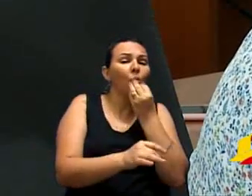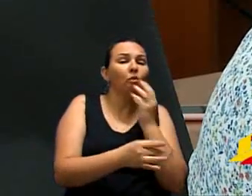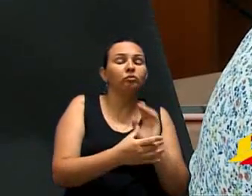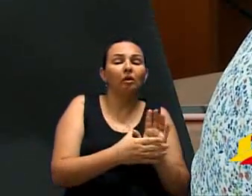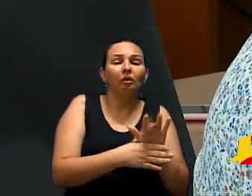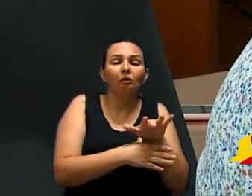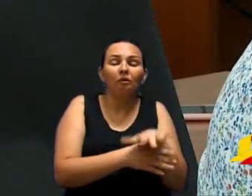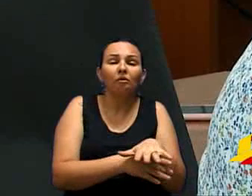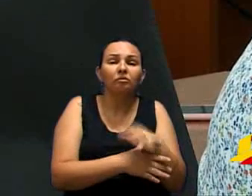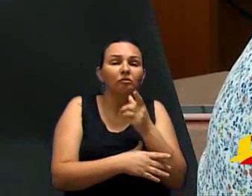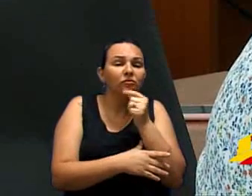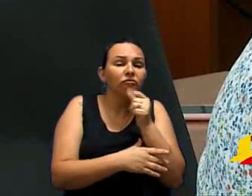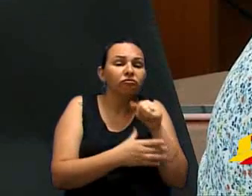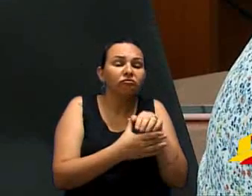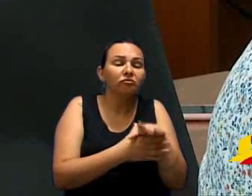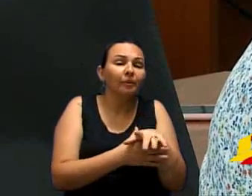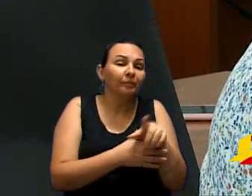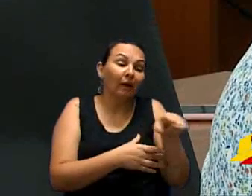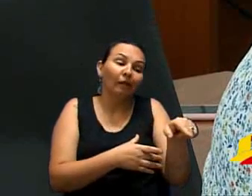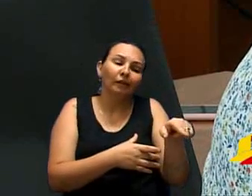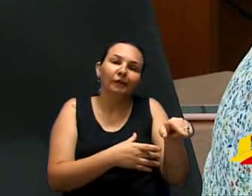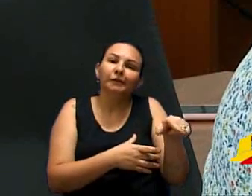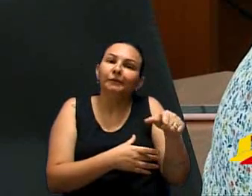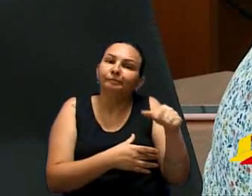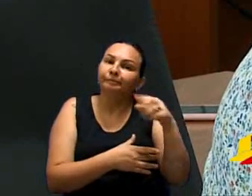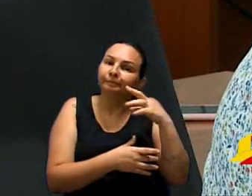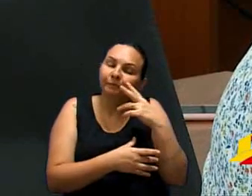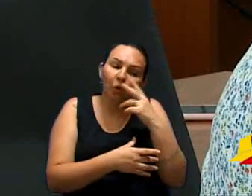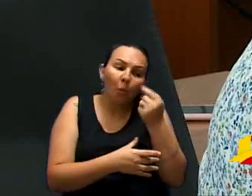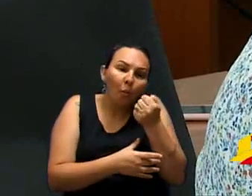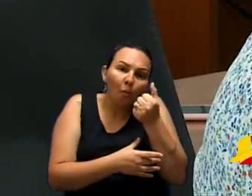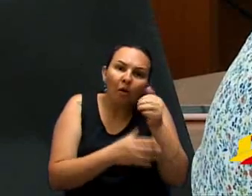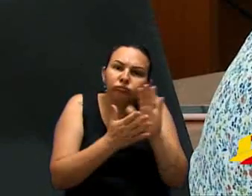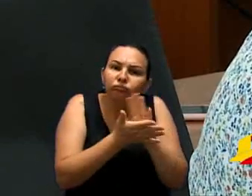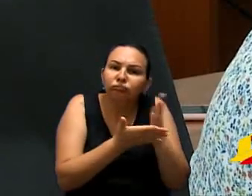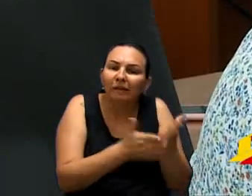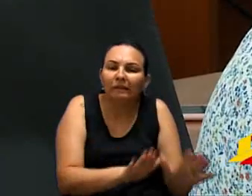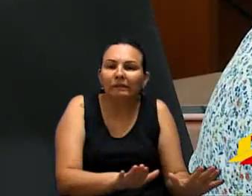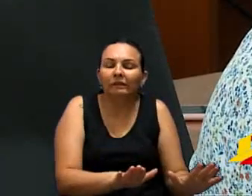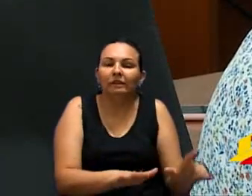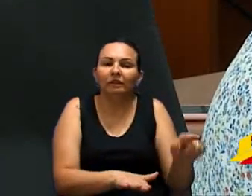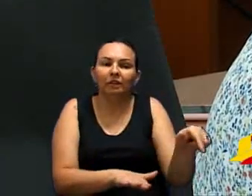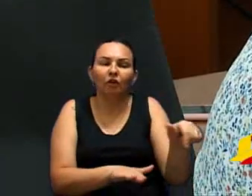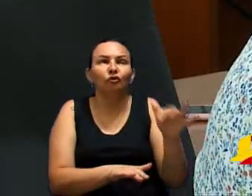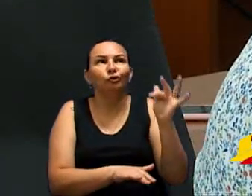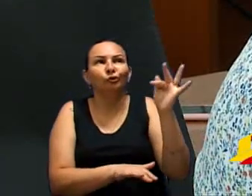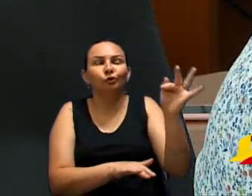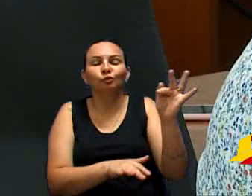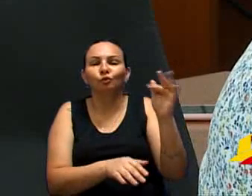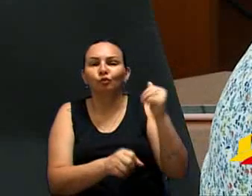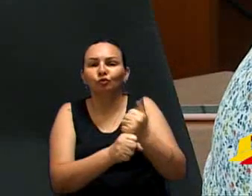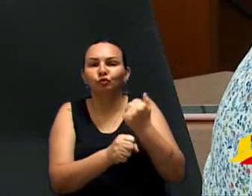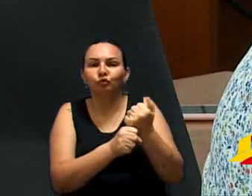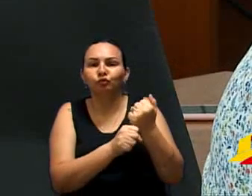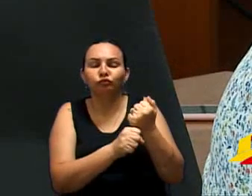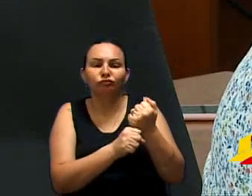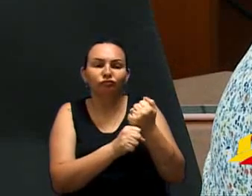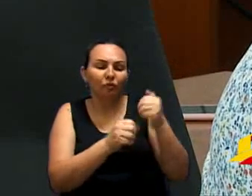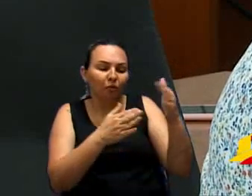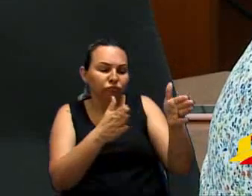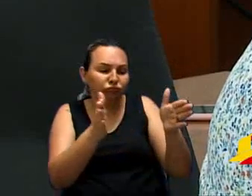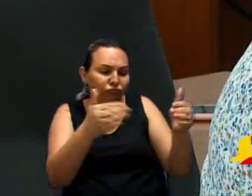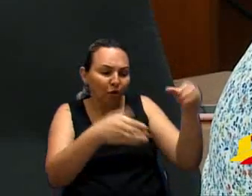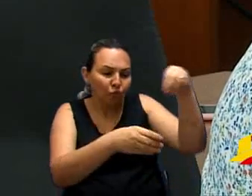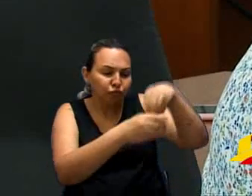não tem conhecimento disso ali a tendência a acabar tá certo brevemente haverá uma construção de condomínio dessa área que eu acho que tá